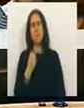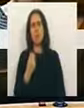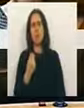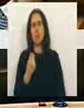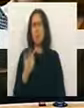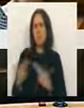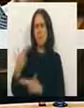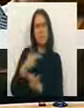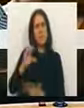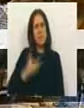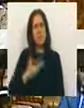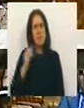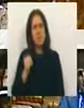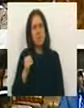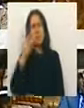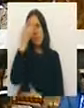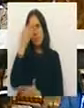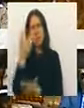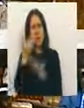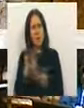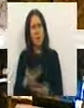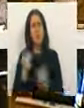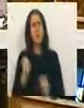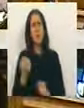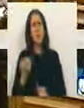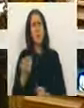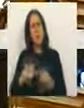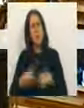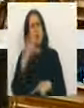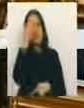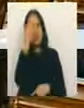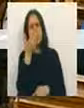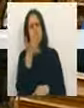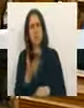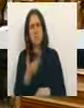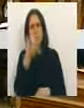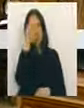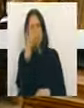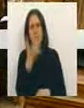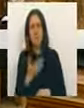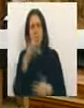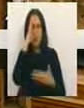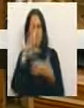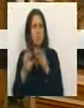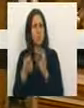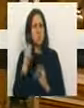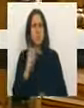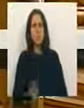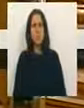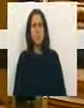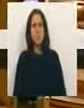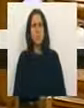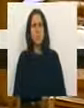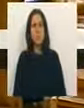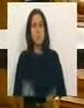censurar cds por tomar uma posição dessa natureza quando a sua posição quanto a isso não é importante